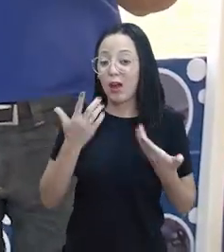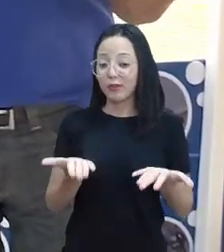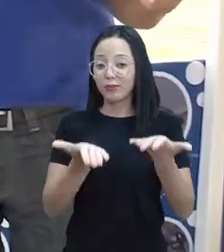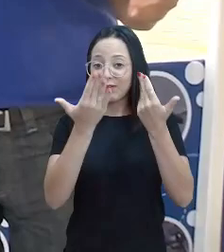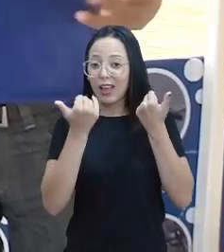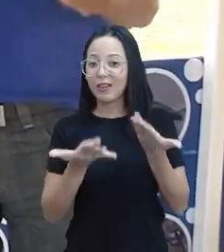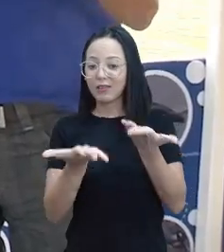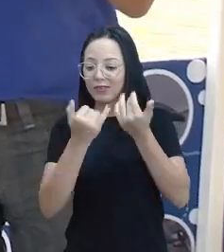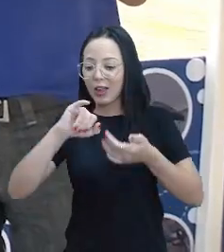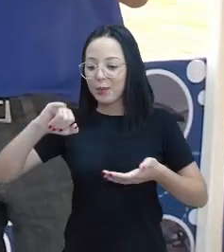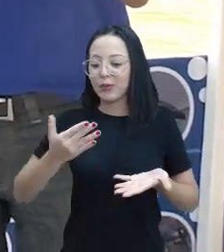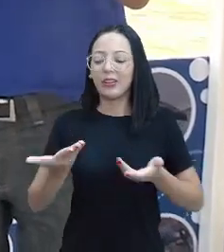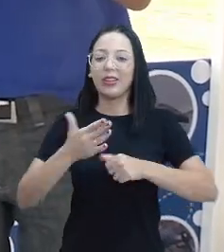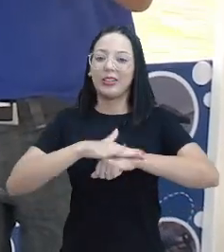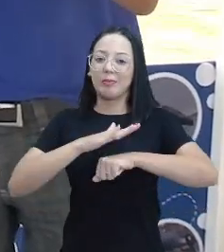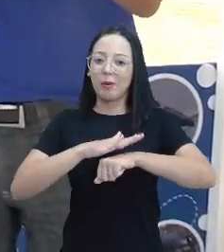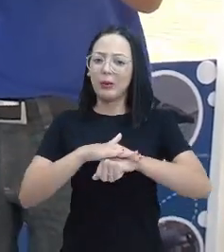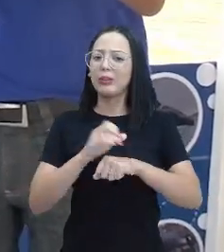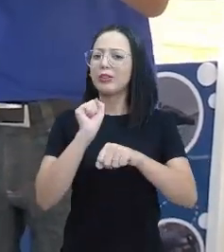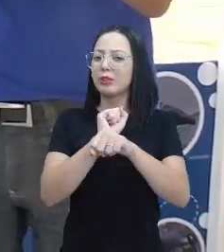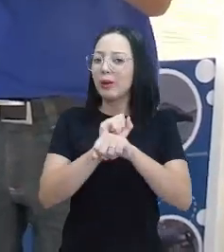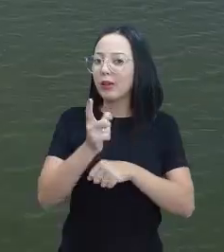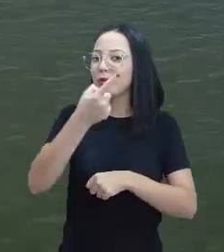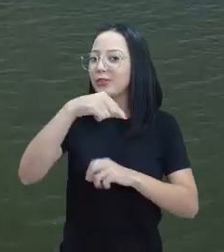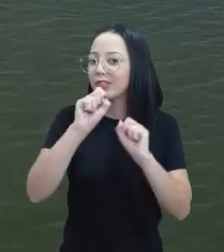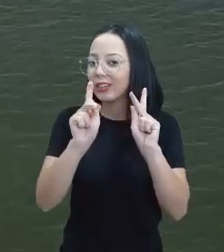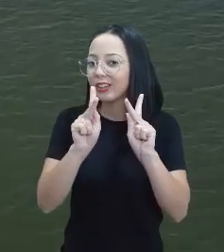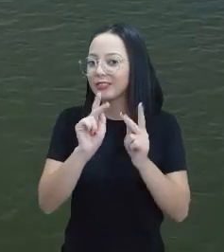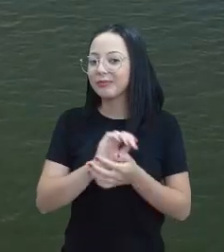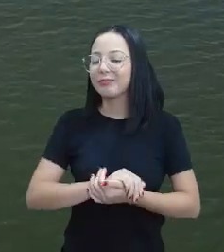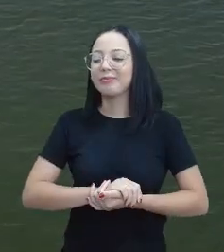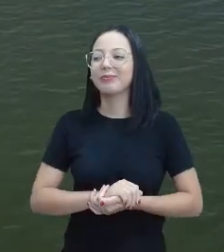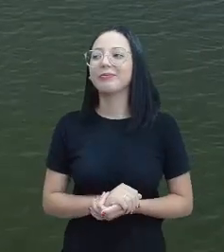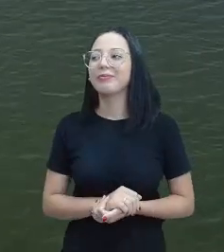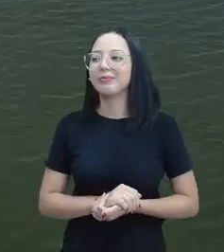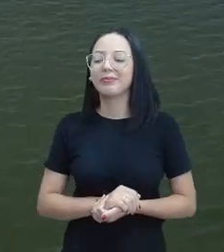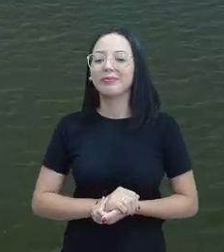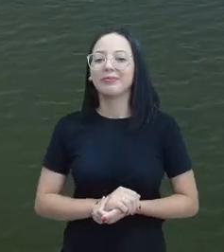só aproveitar esse momento. Tá esperando vocês aqui, legal?